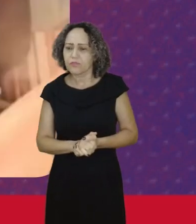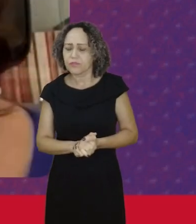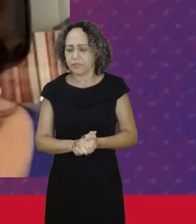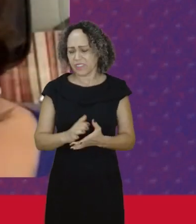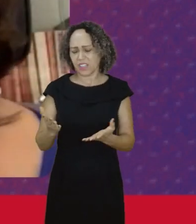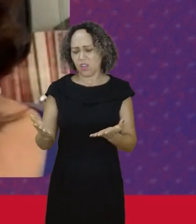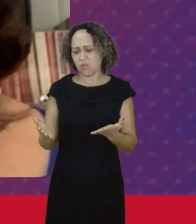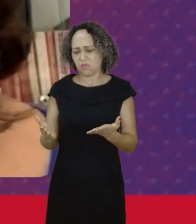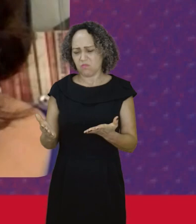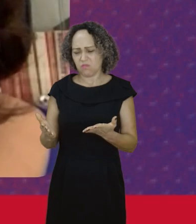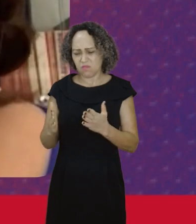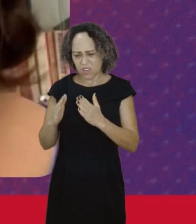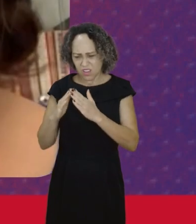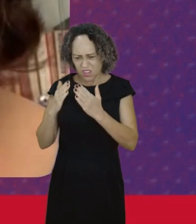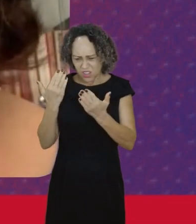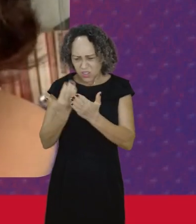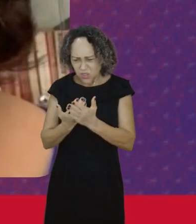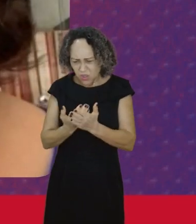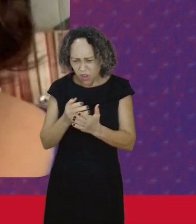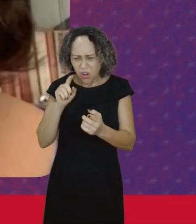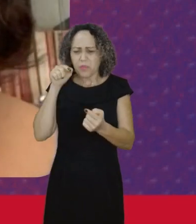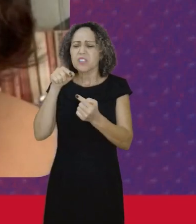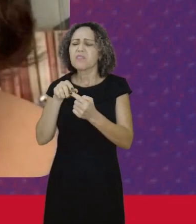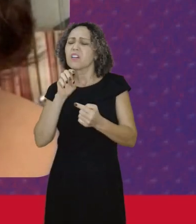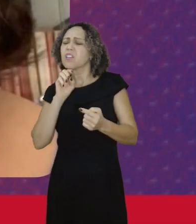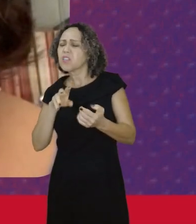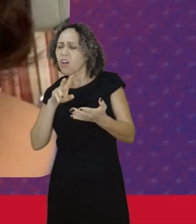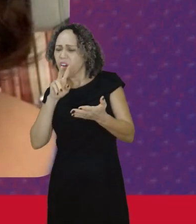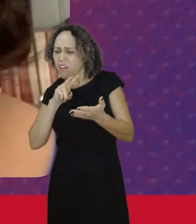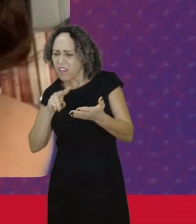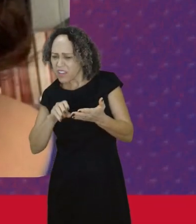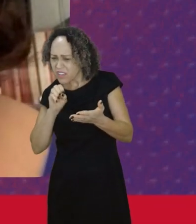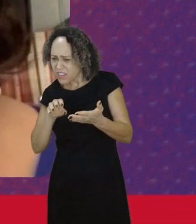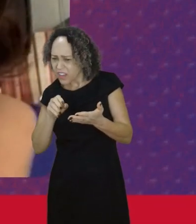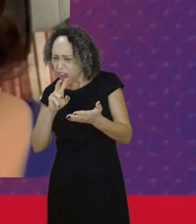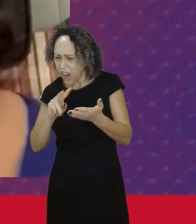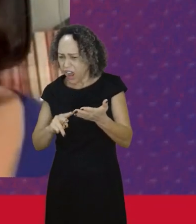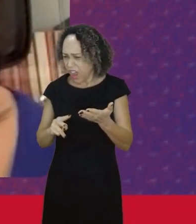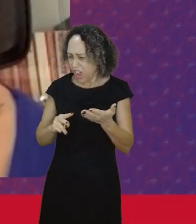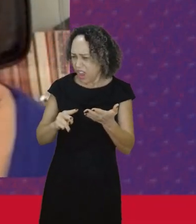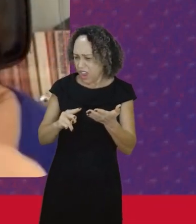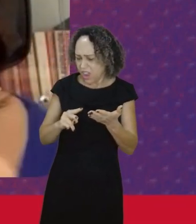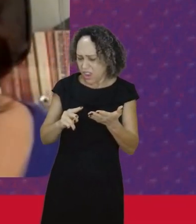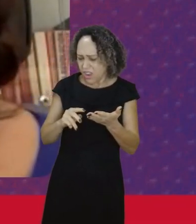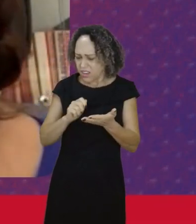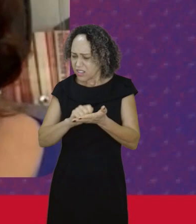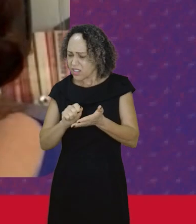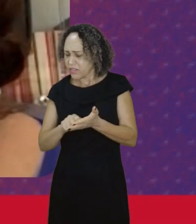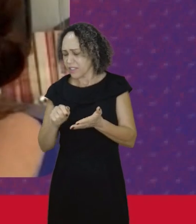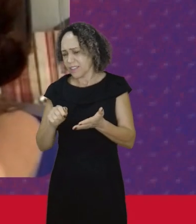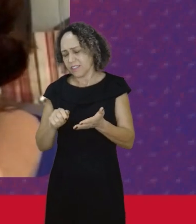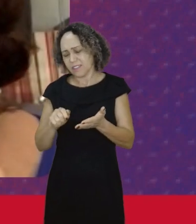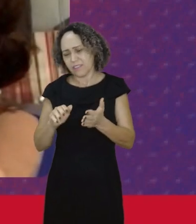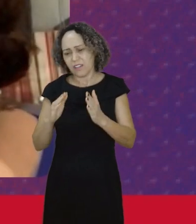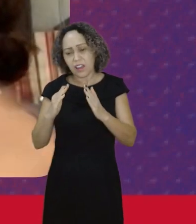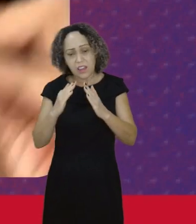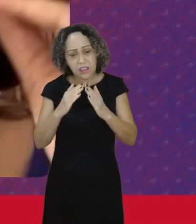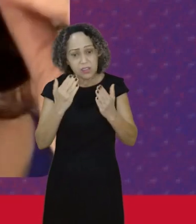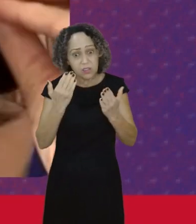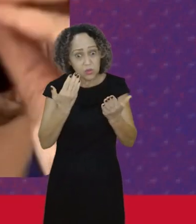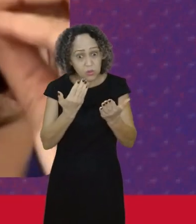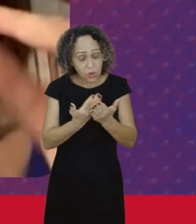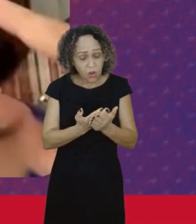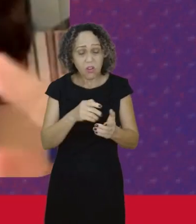ler e ensinar cálculo. A escola é um lugar de acesso e elaboração, é um lugar